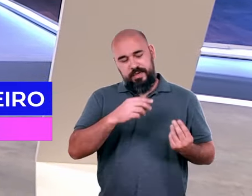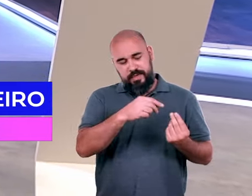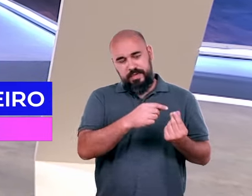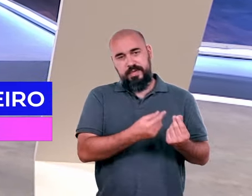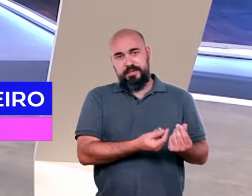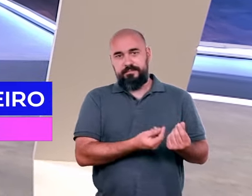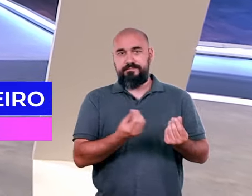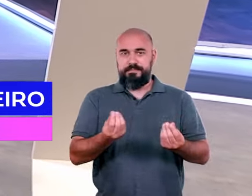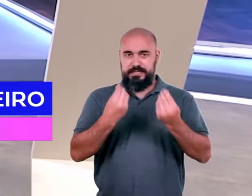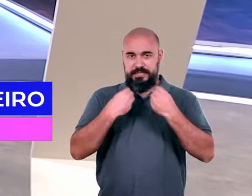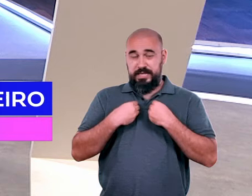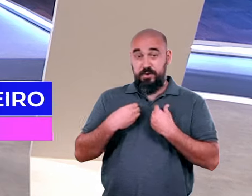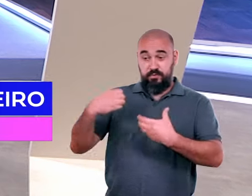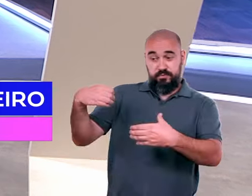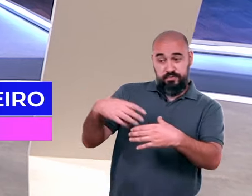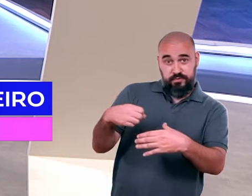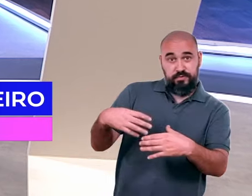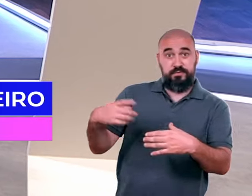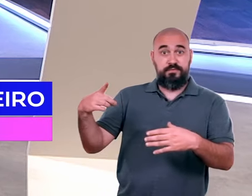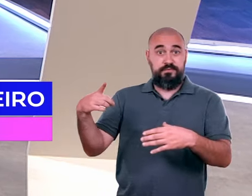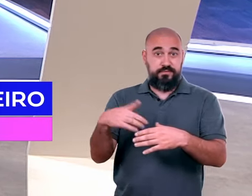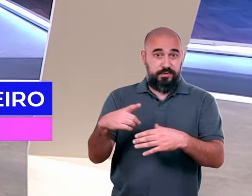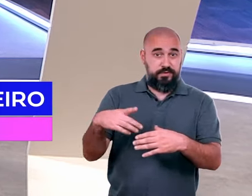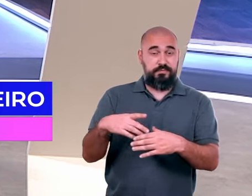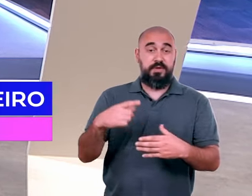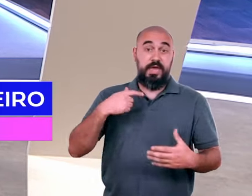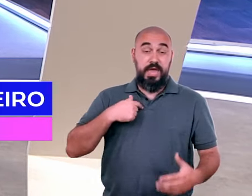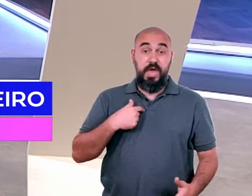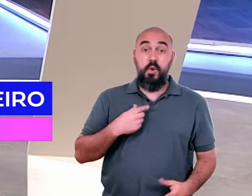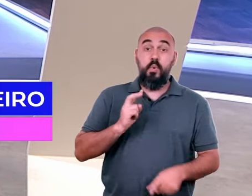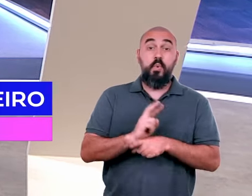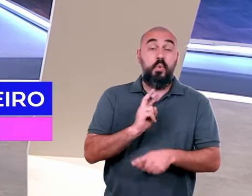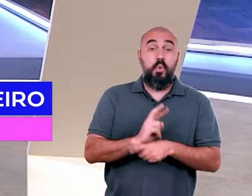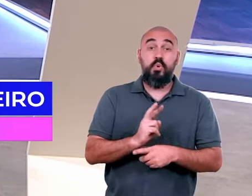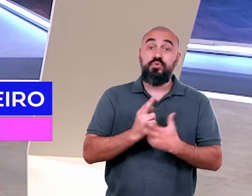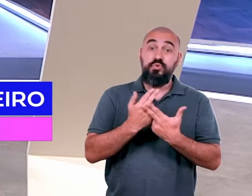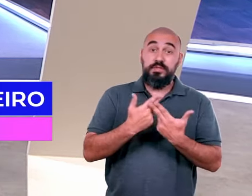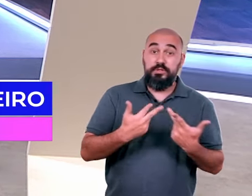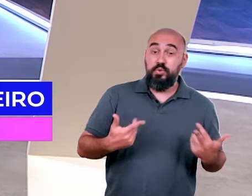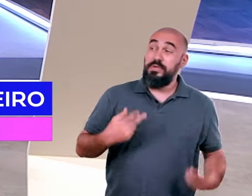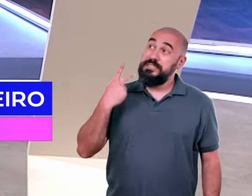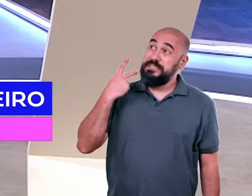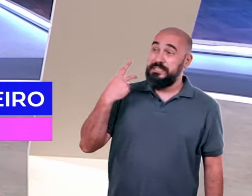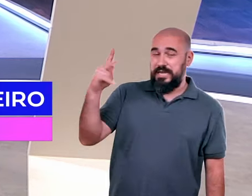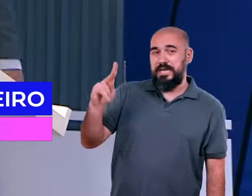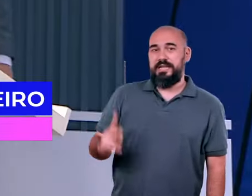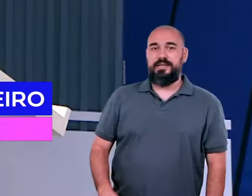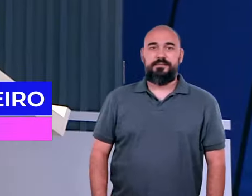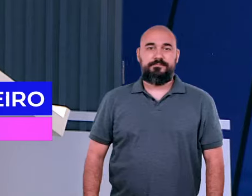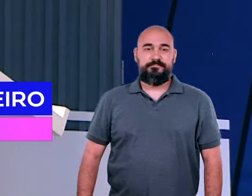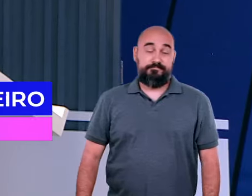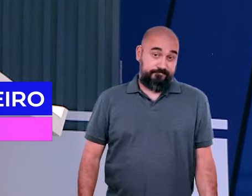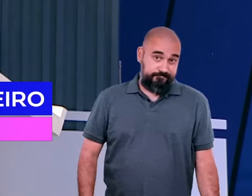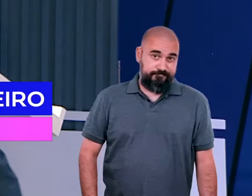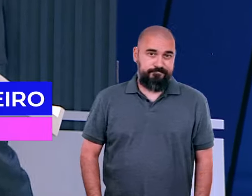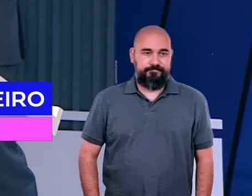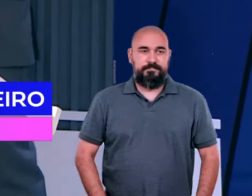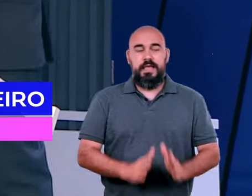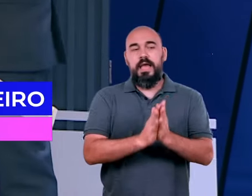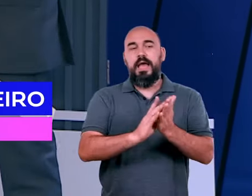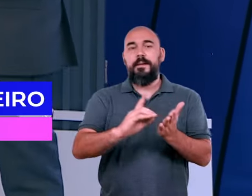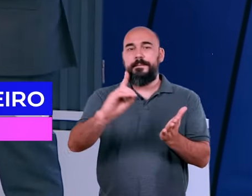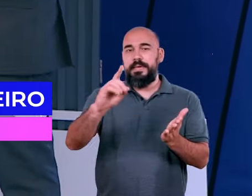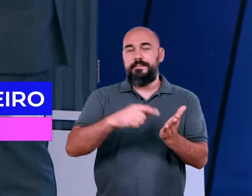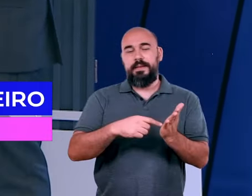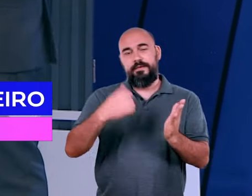mordomo daquilo que pertence a Deus. É exatamente esse o conceito. Na Bíblia encontramos